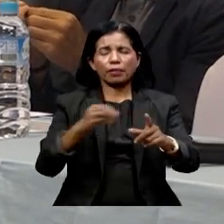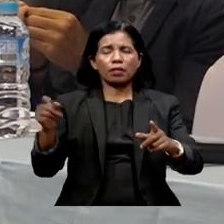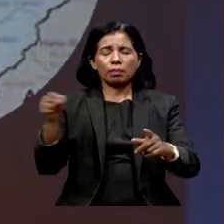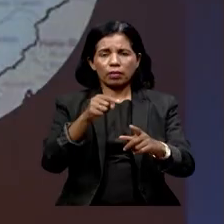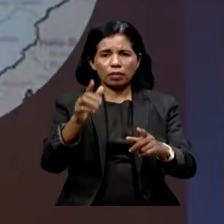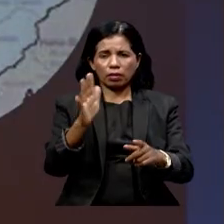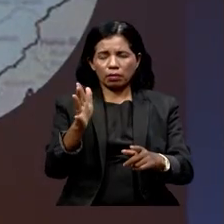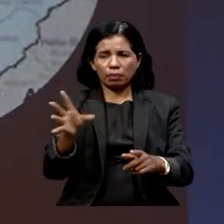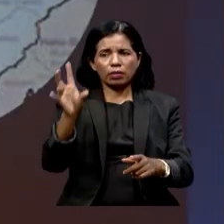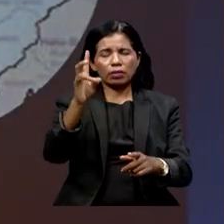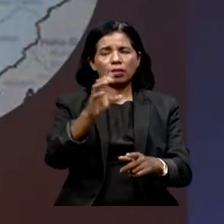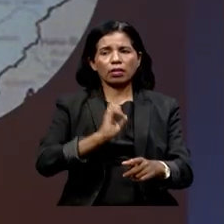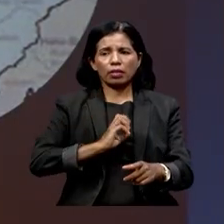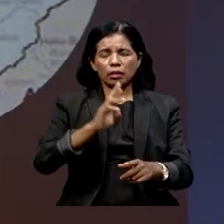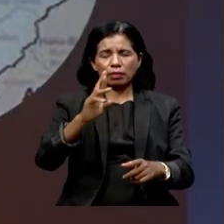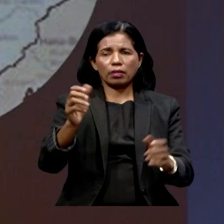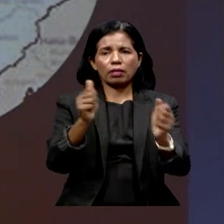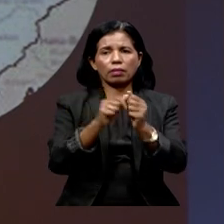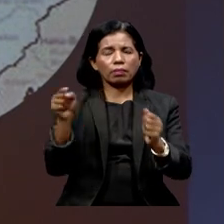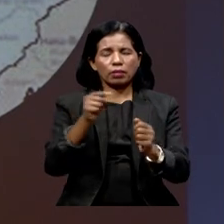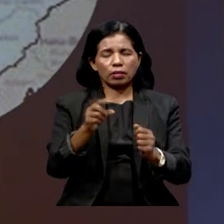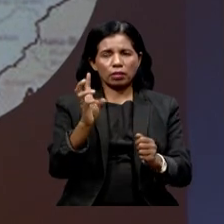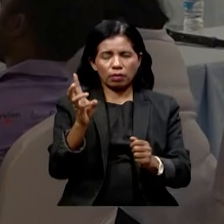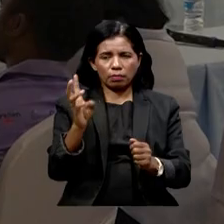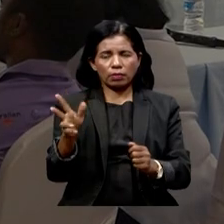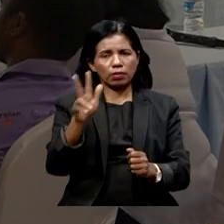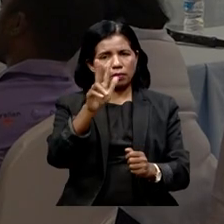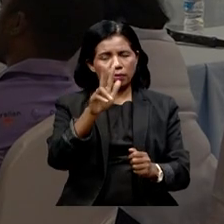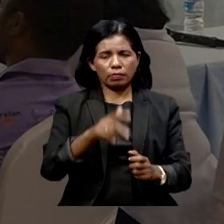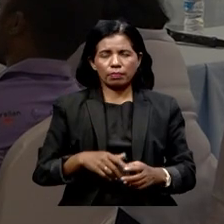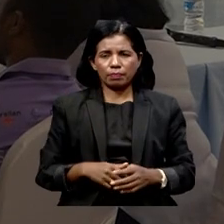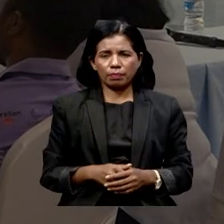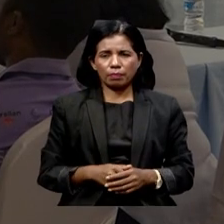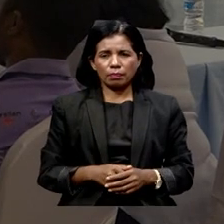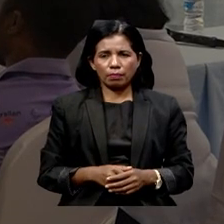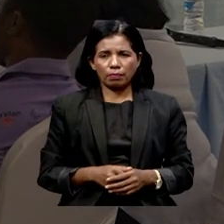lima nul resing itu ermera no ainaru persentu nenul resing tolu. Titu Silva Santina de Jesus, Ziemen.